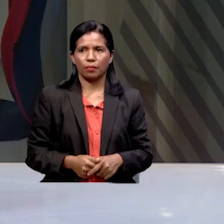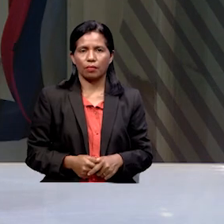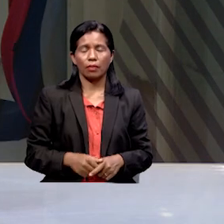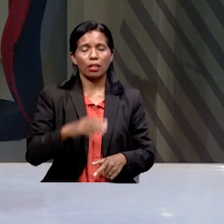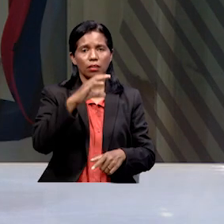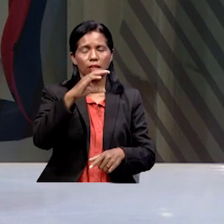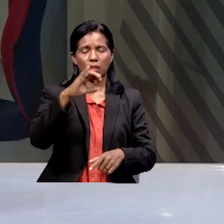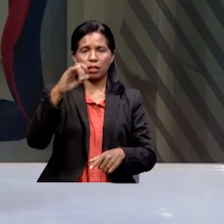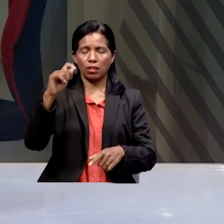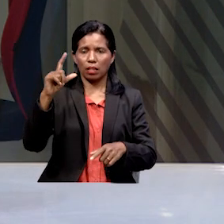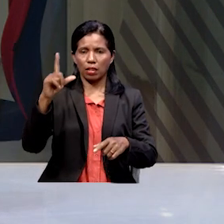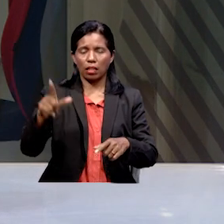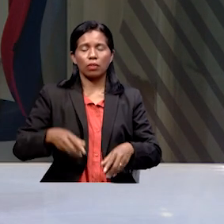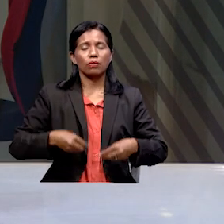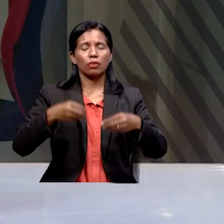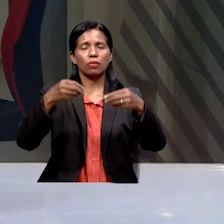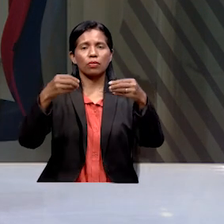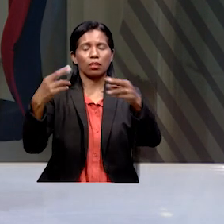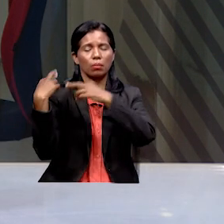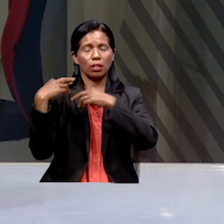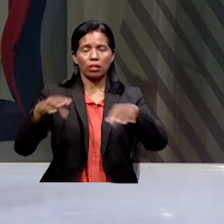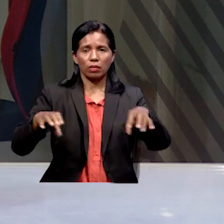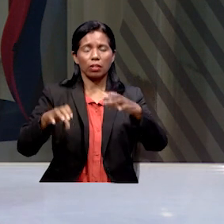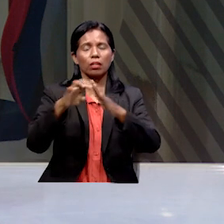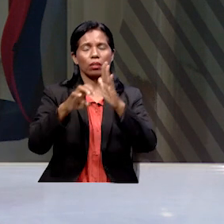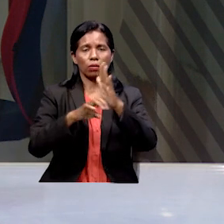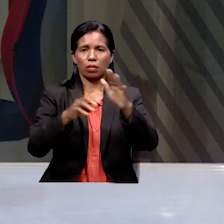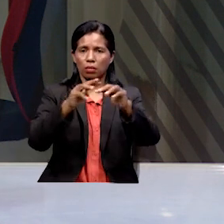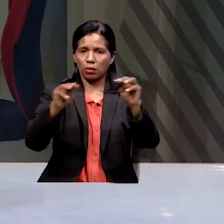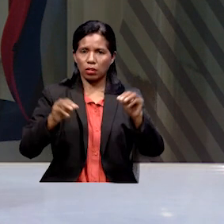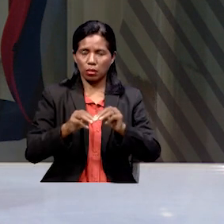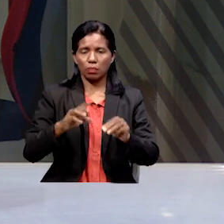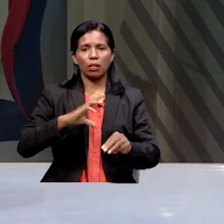Câmara Comércio e Indústria Timor-Leste foi possível a estrutura e o município Liquiçá.